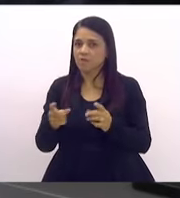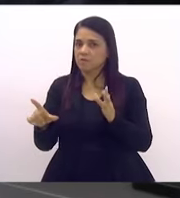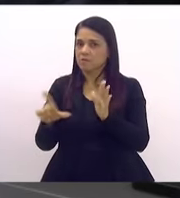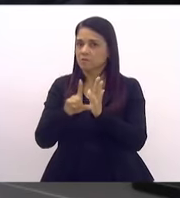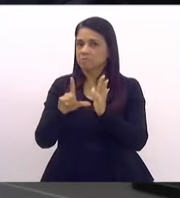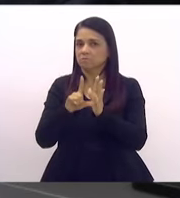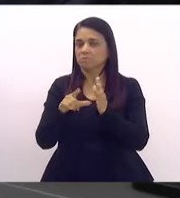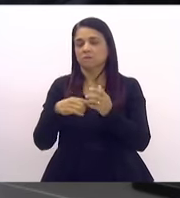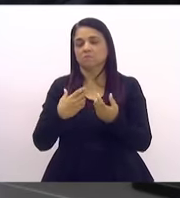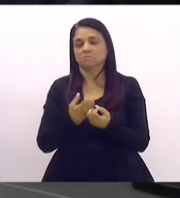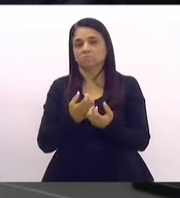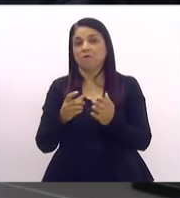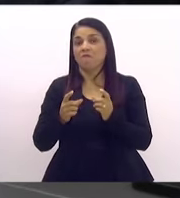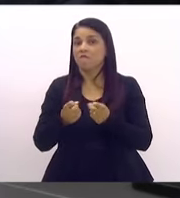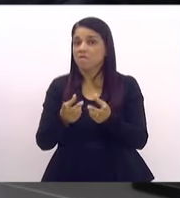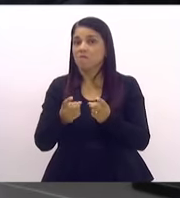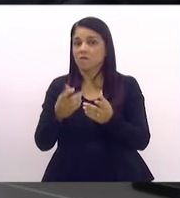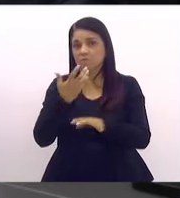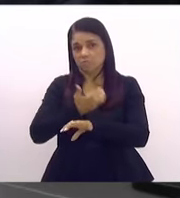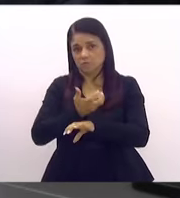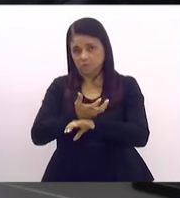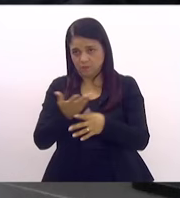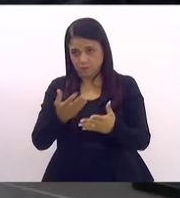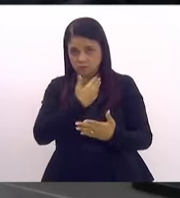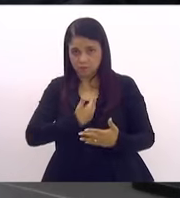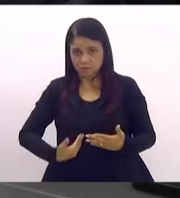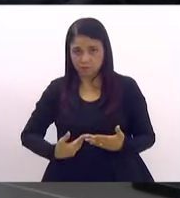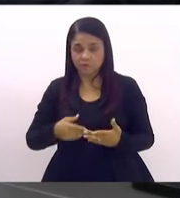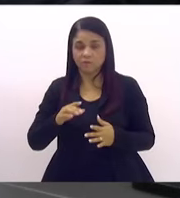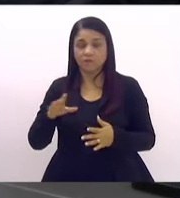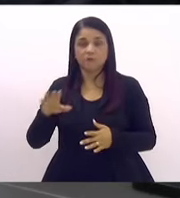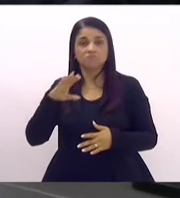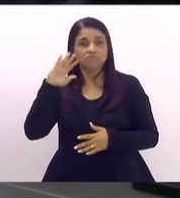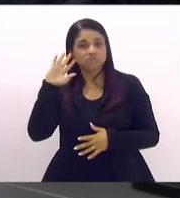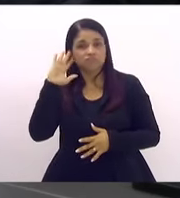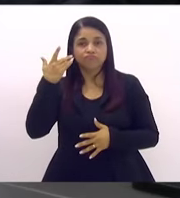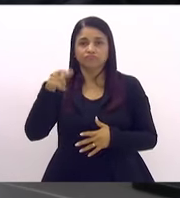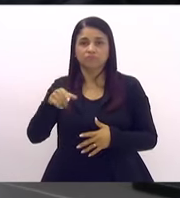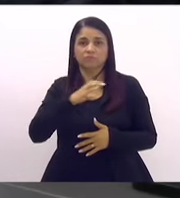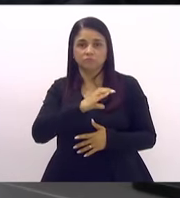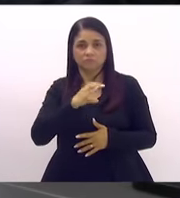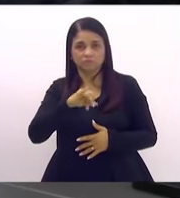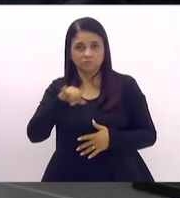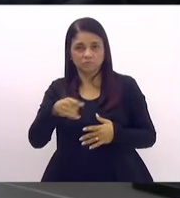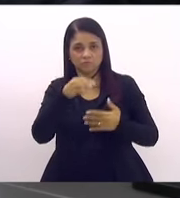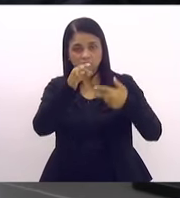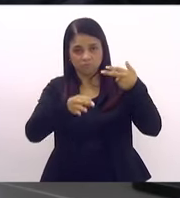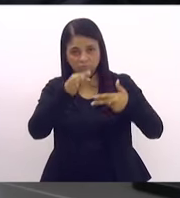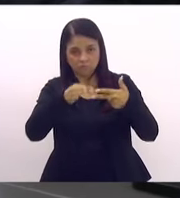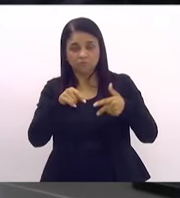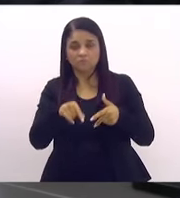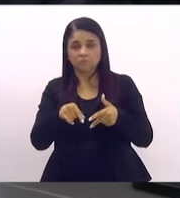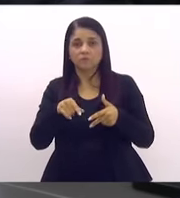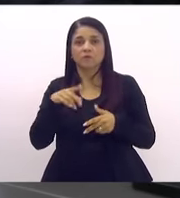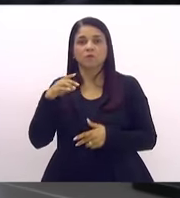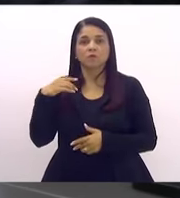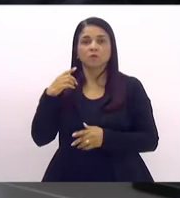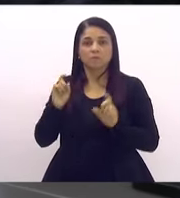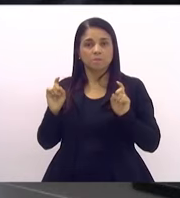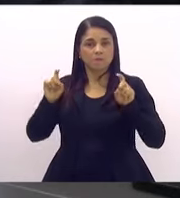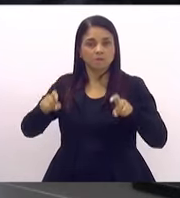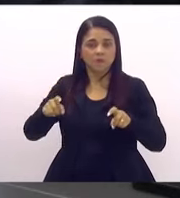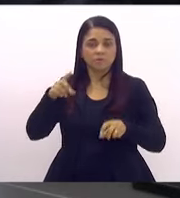na CCJ e que a gente não definiu a discussão jurídica, cabe ao mandato do deputado Anderson, inclusive, se for o